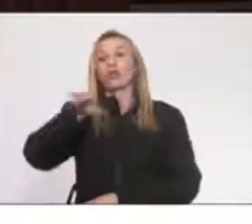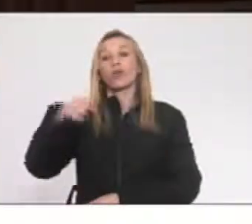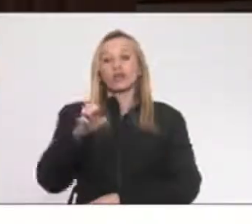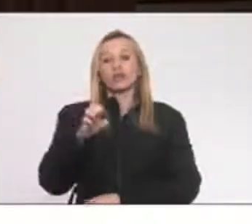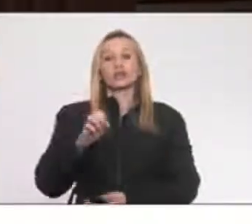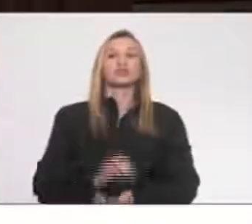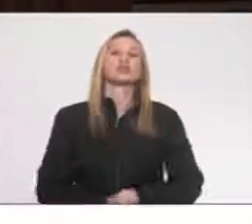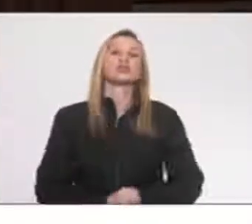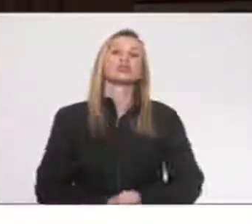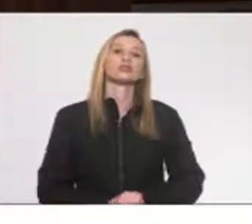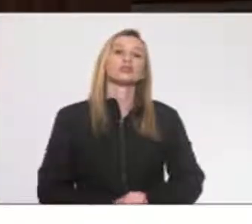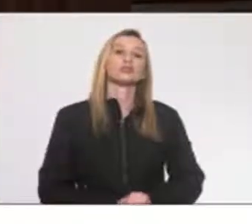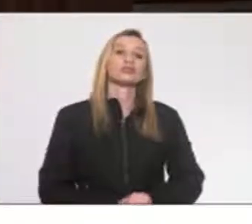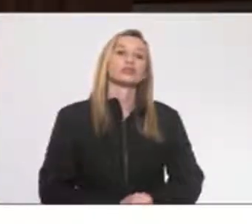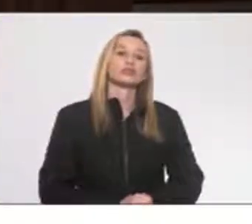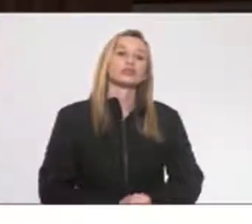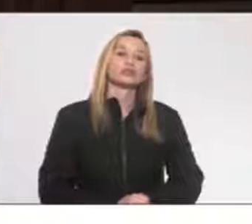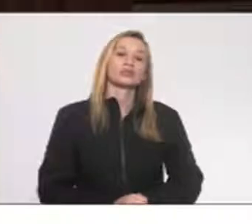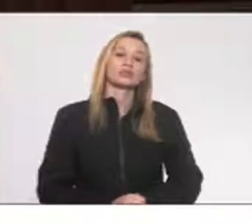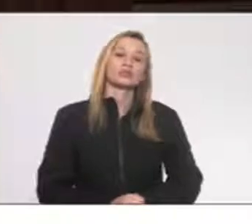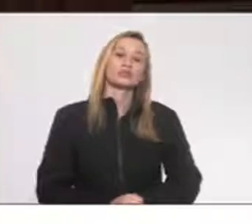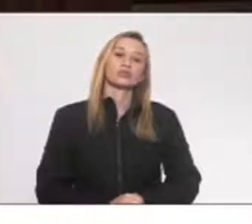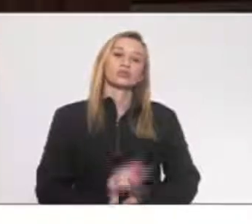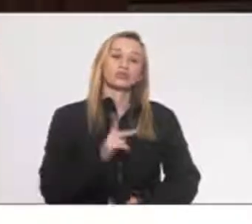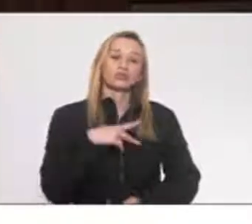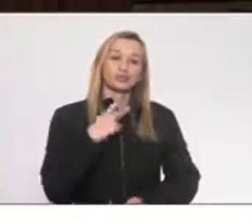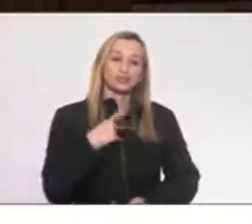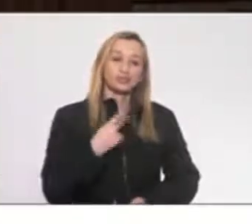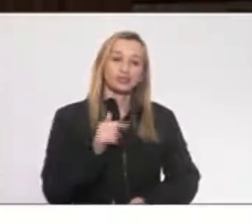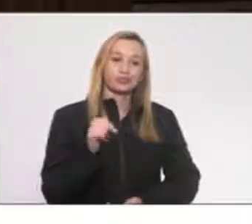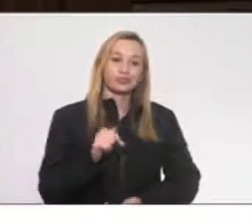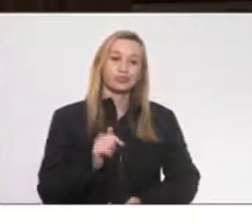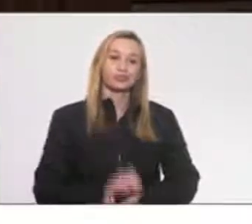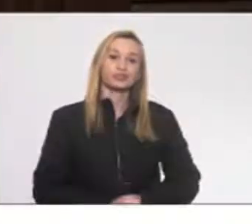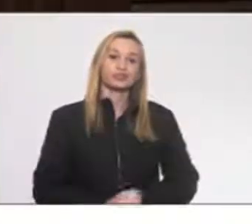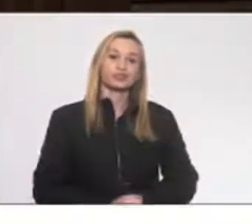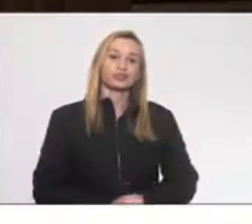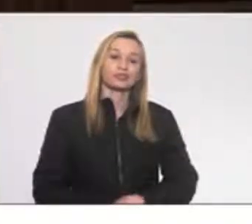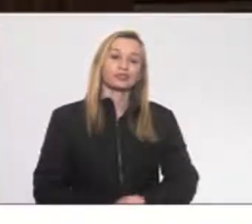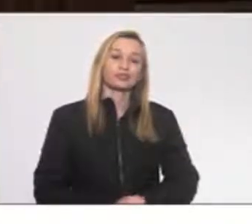refiro à solenidade de